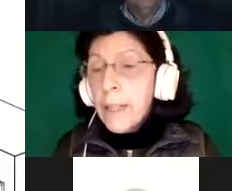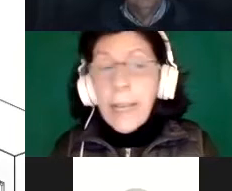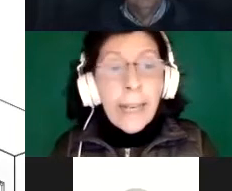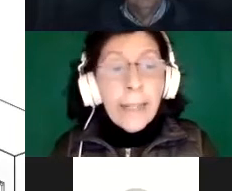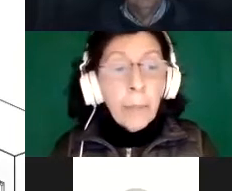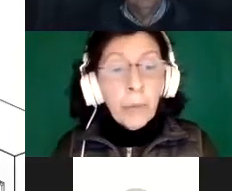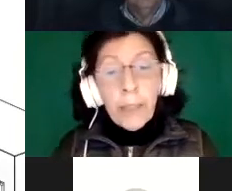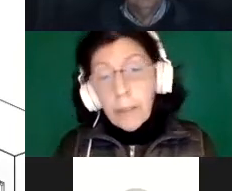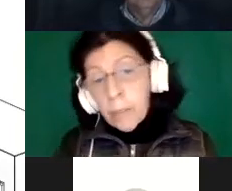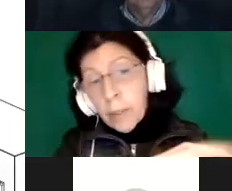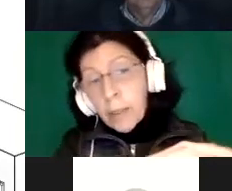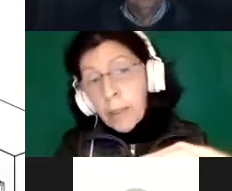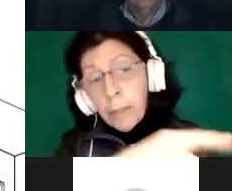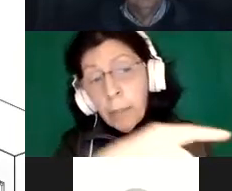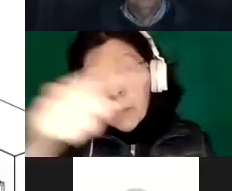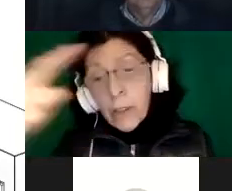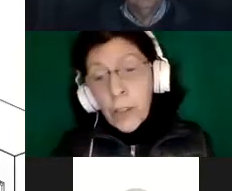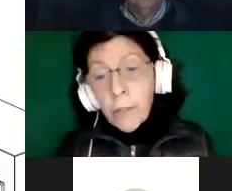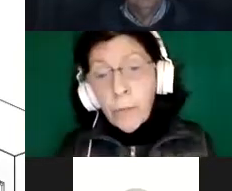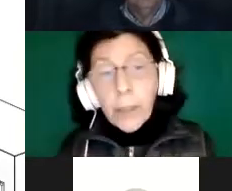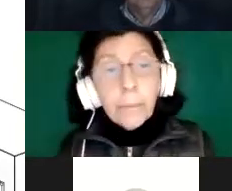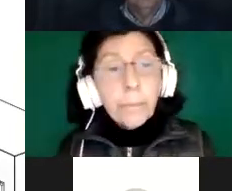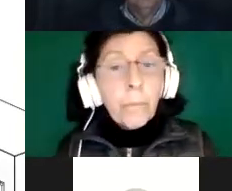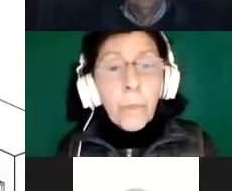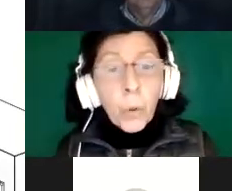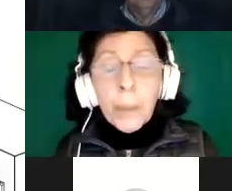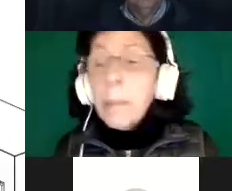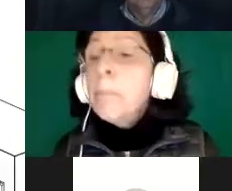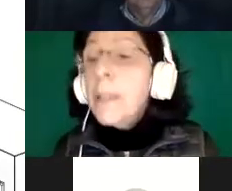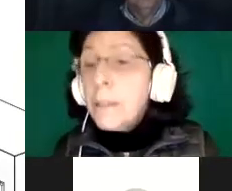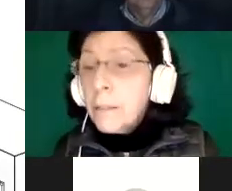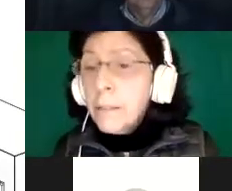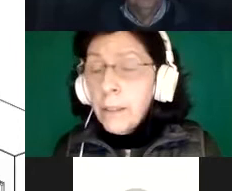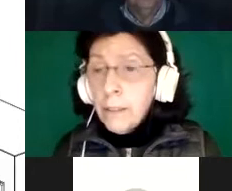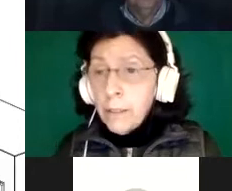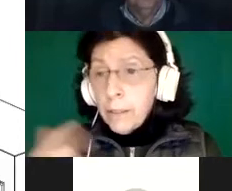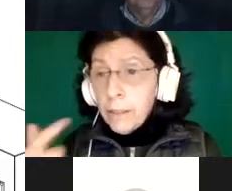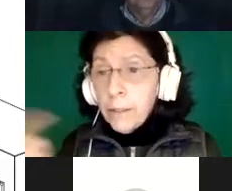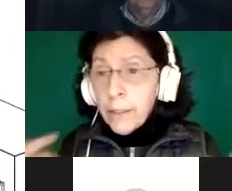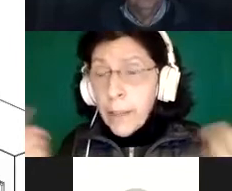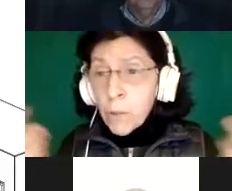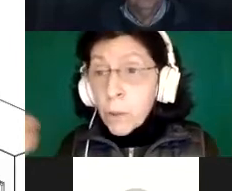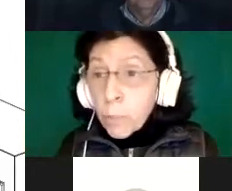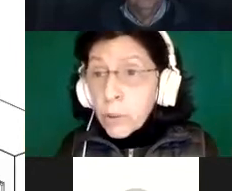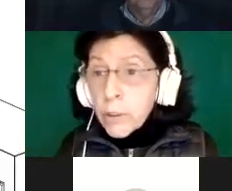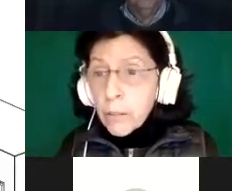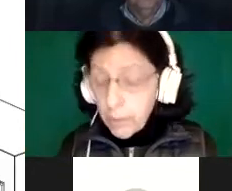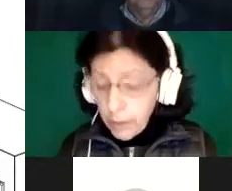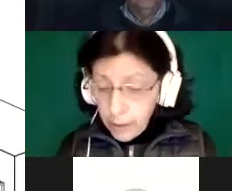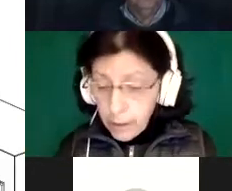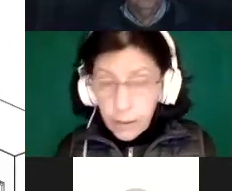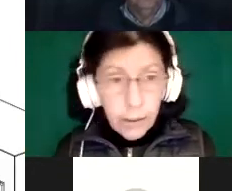novamente, era importante. E, portanto, isto aqui foi o primeiro puzzle digamos, de